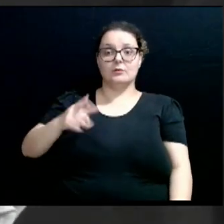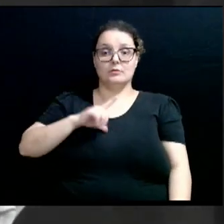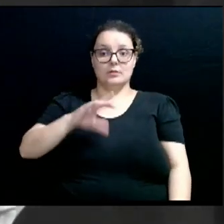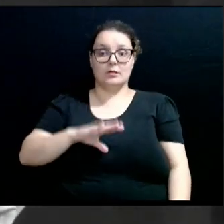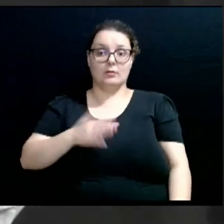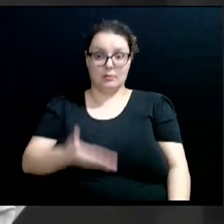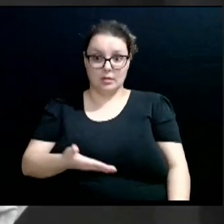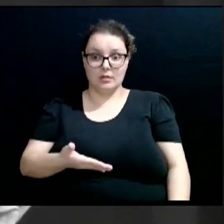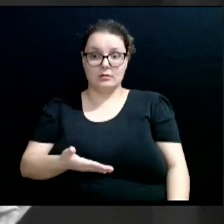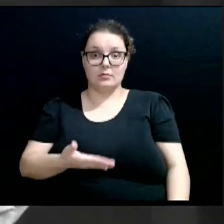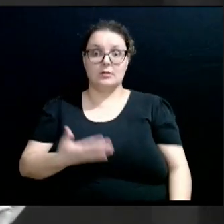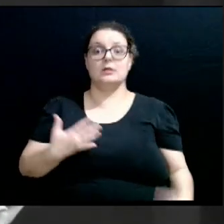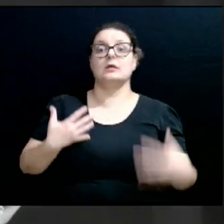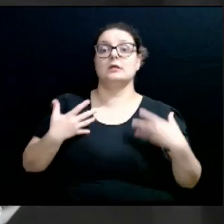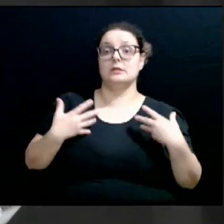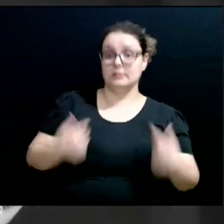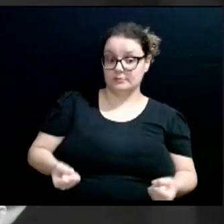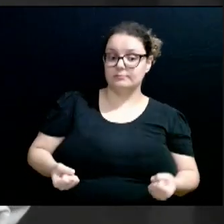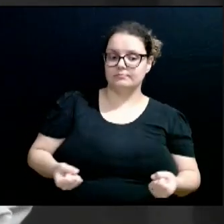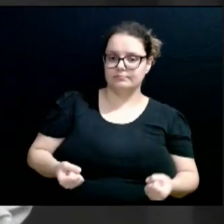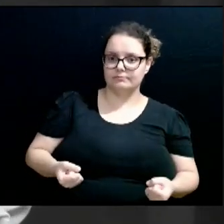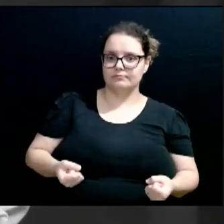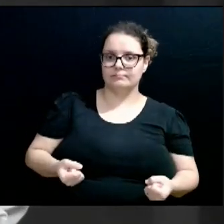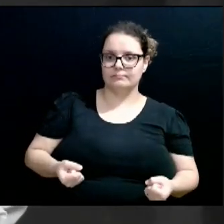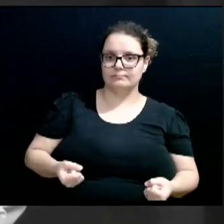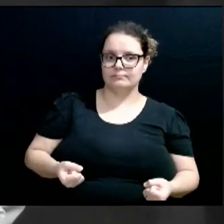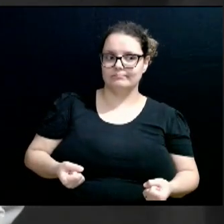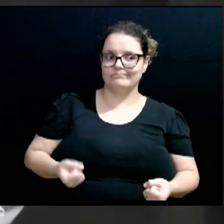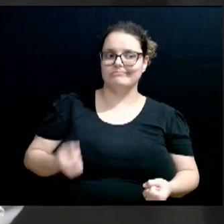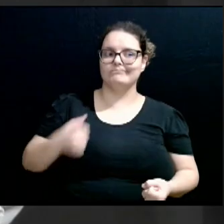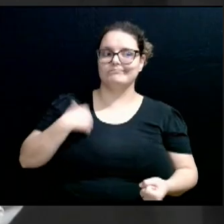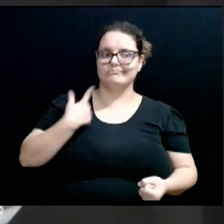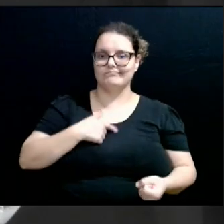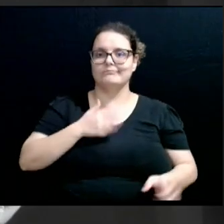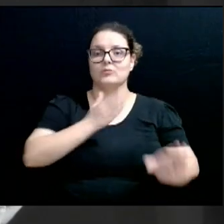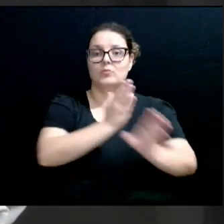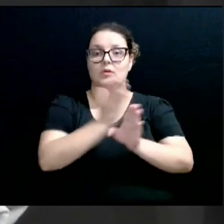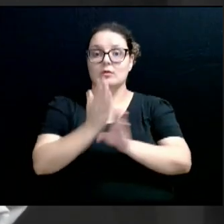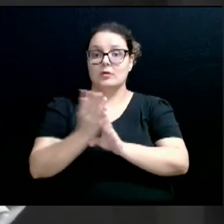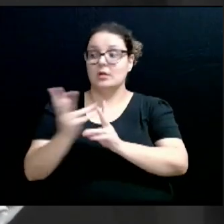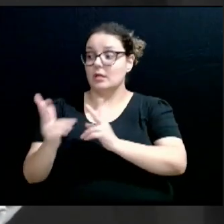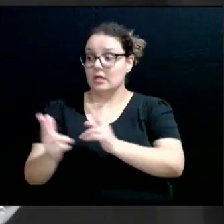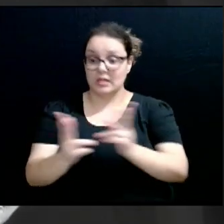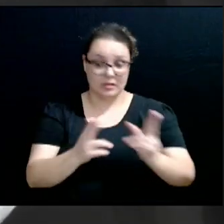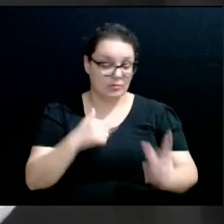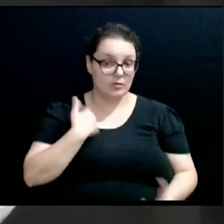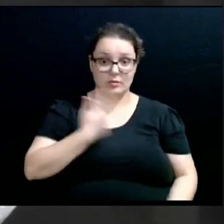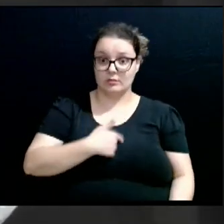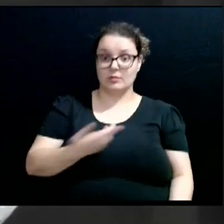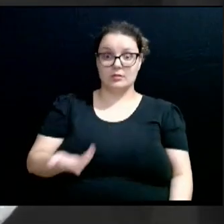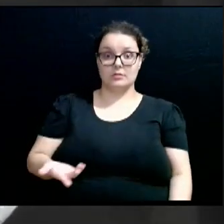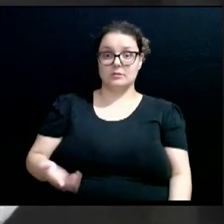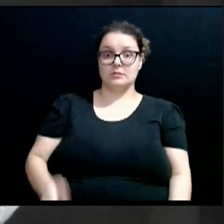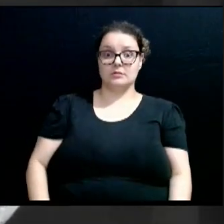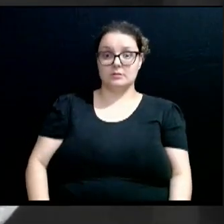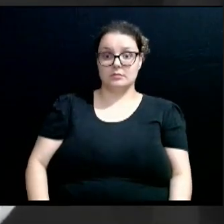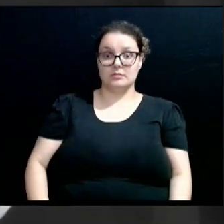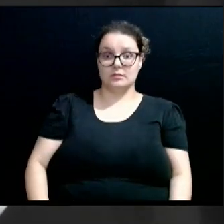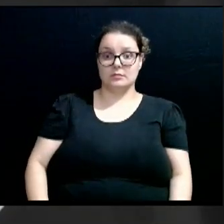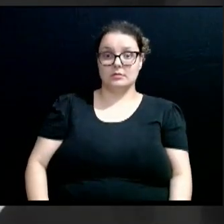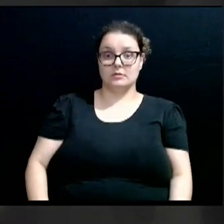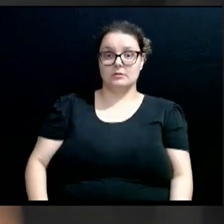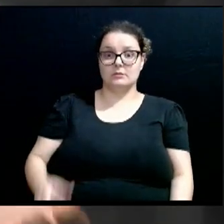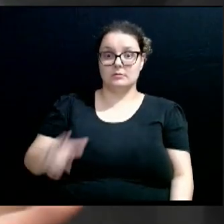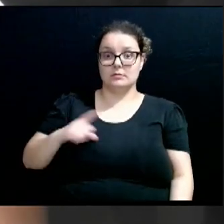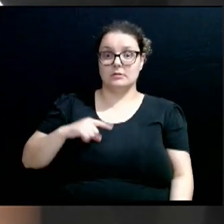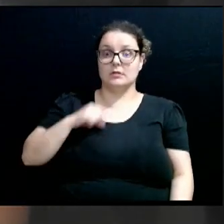aceita, a gente também encontra dos nossos. Porque tem o questionamento. Como